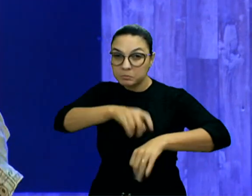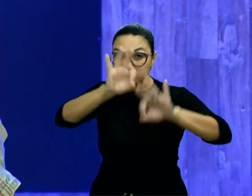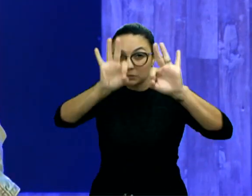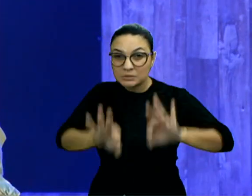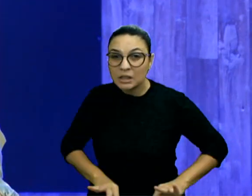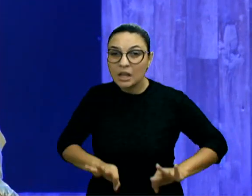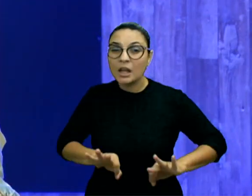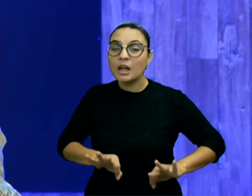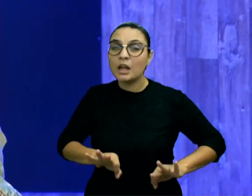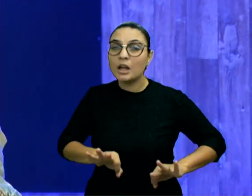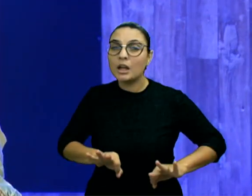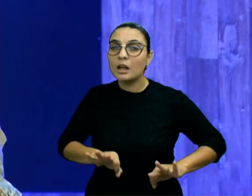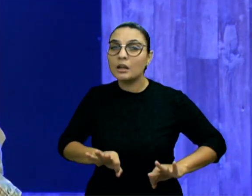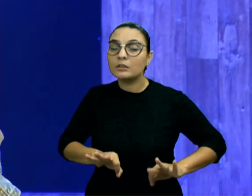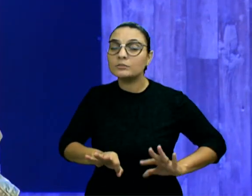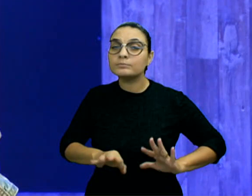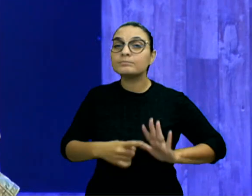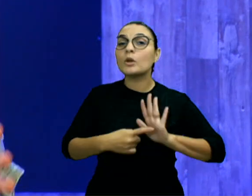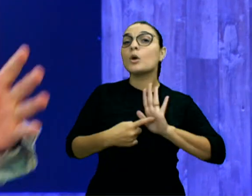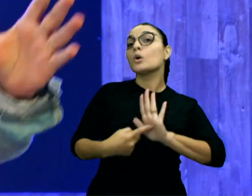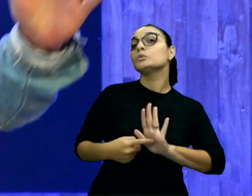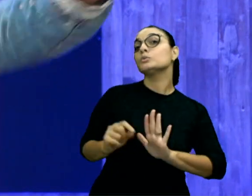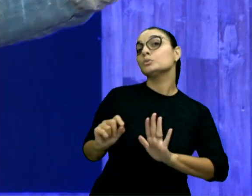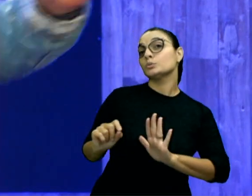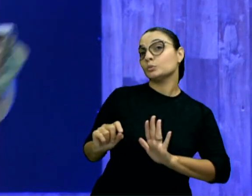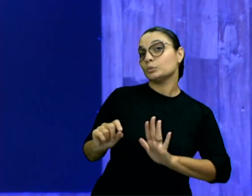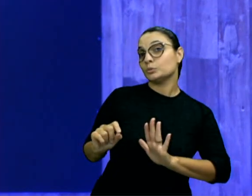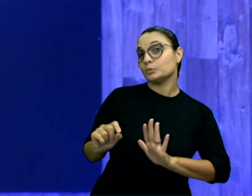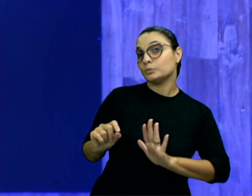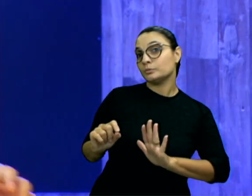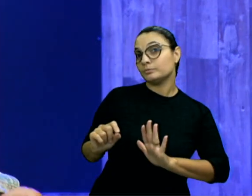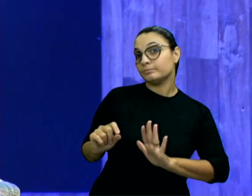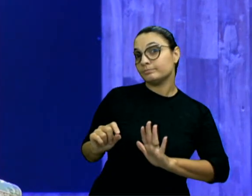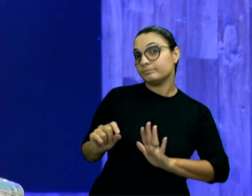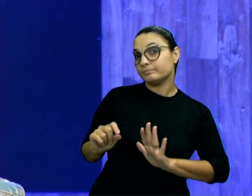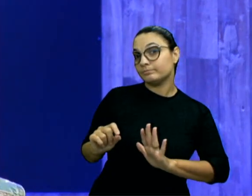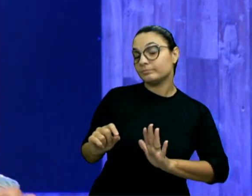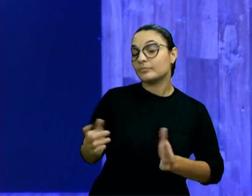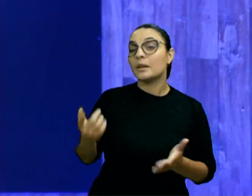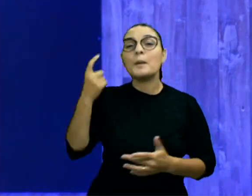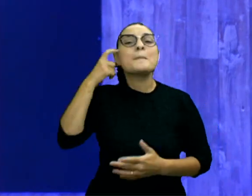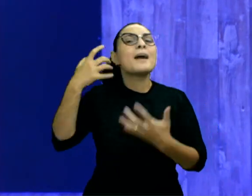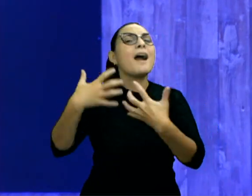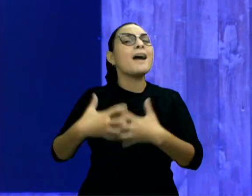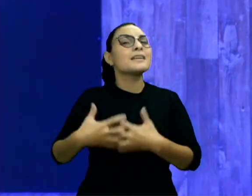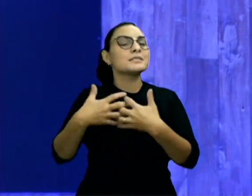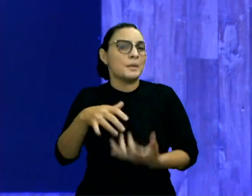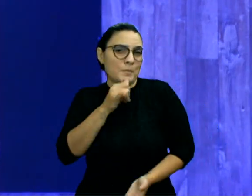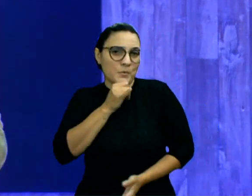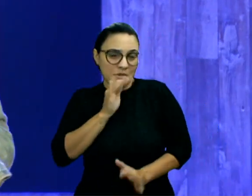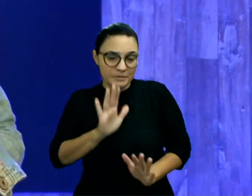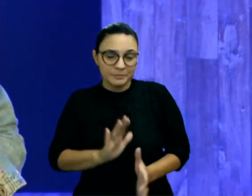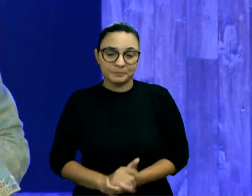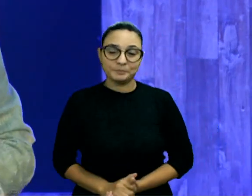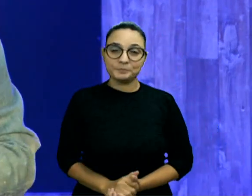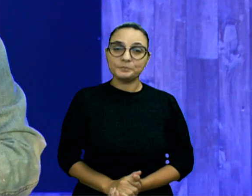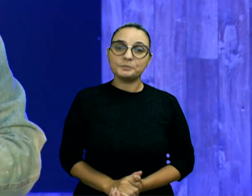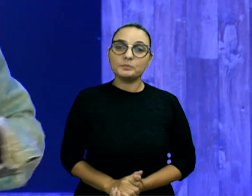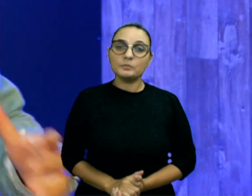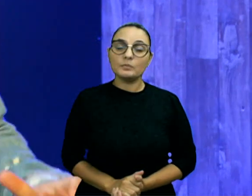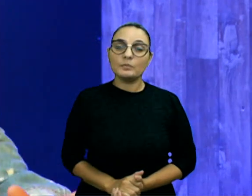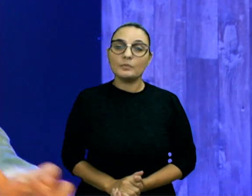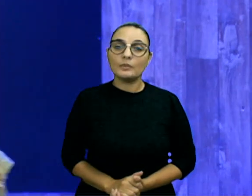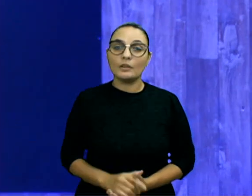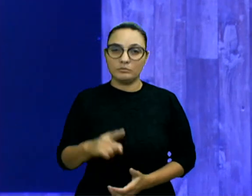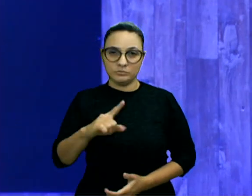o que isso vai refletir? O que eu estou querendo pensar com você nessa noite? Por exemplo, você